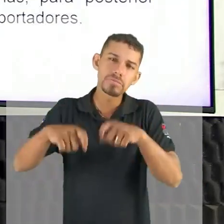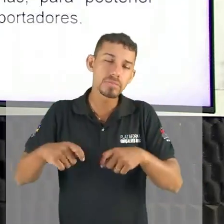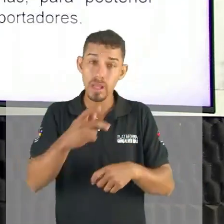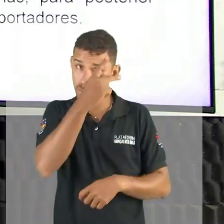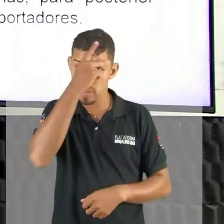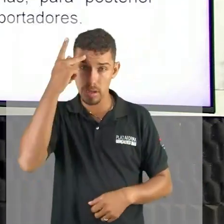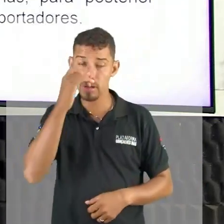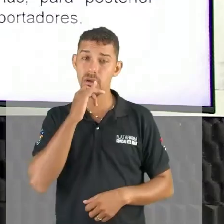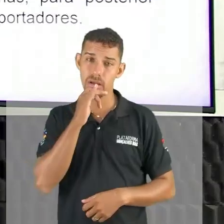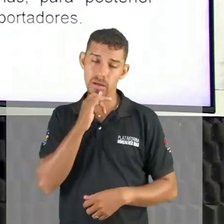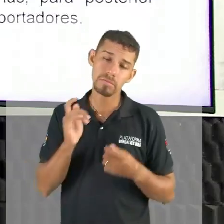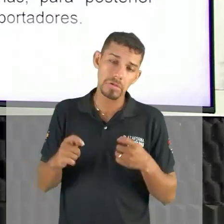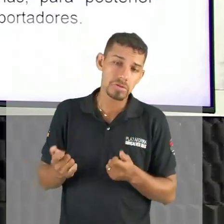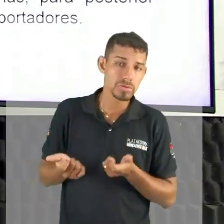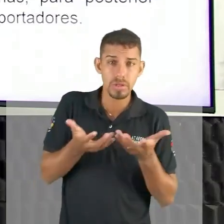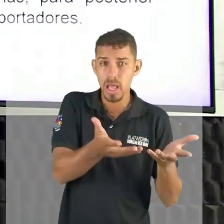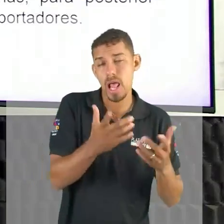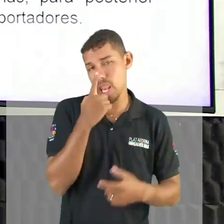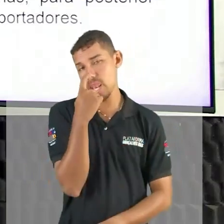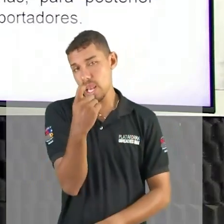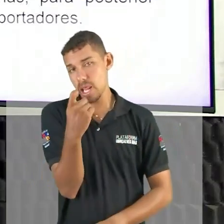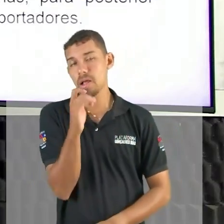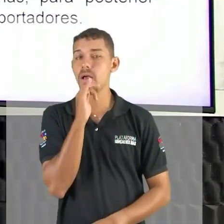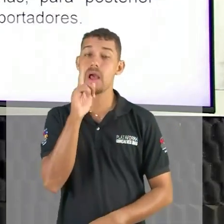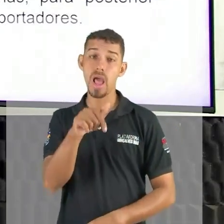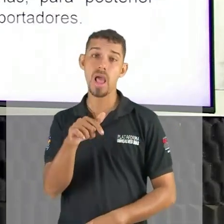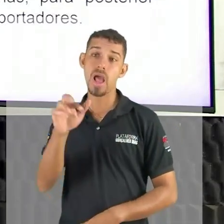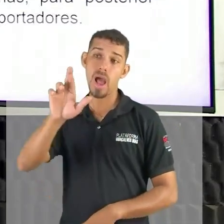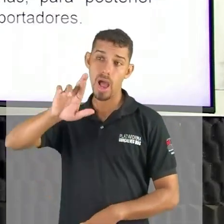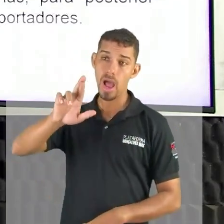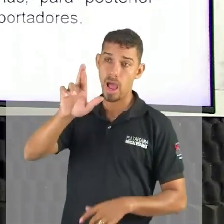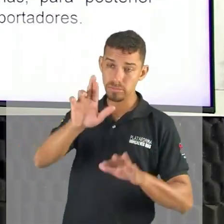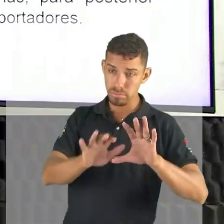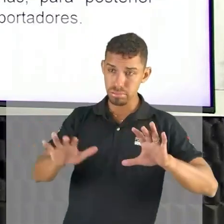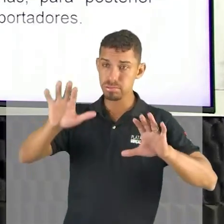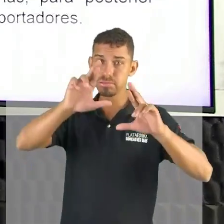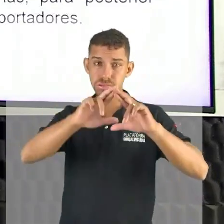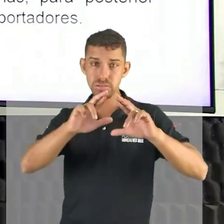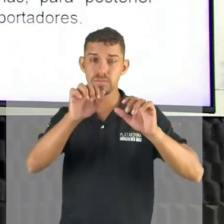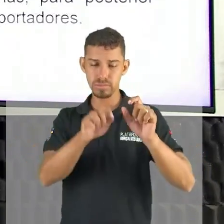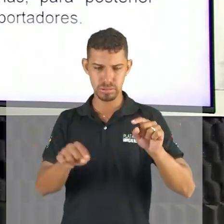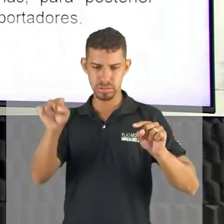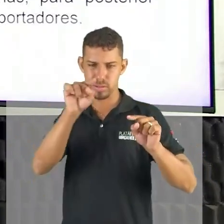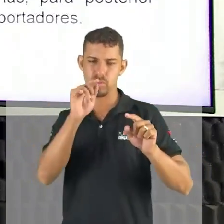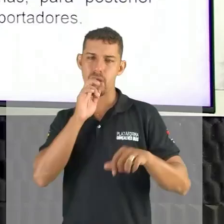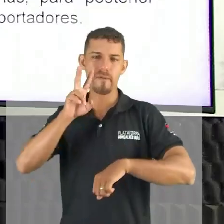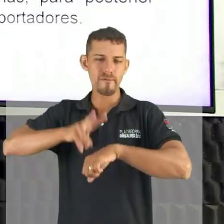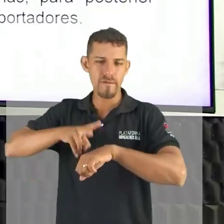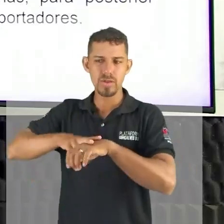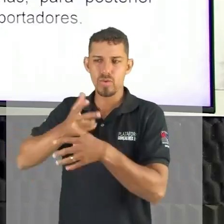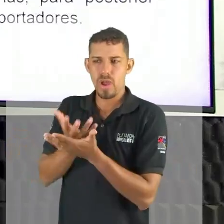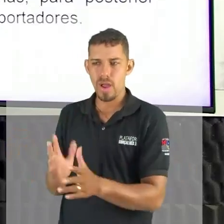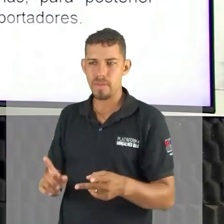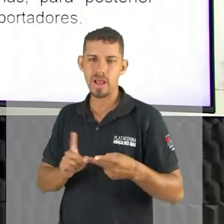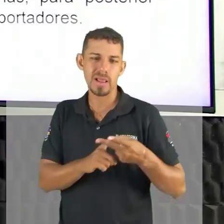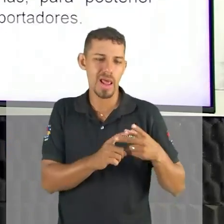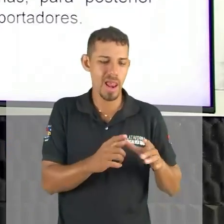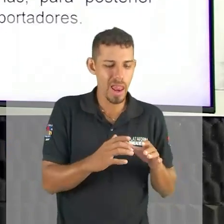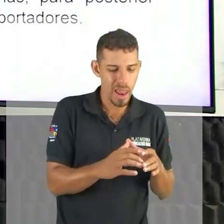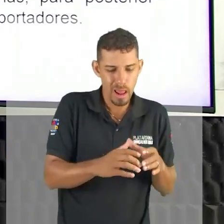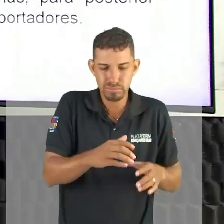pessoas comuns podem levar o seu lixo, que é reaproveitável. Eu levo vidro quebrado,